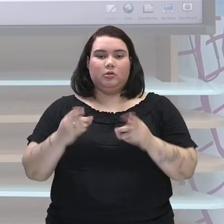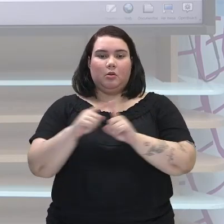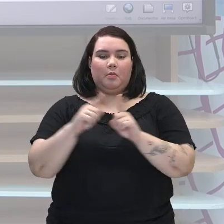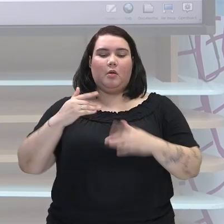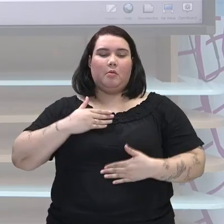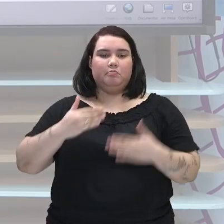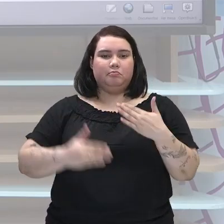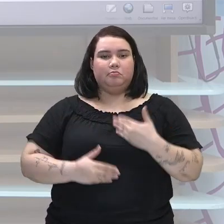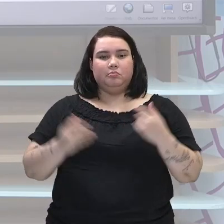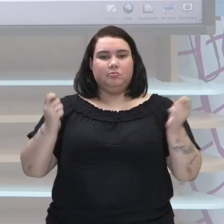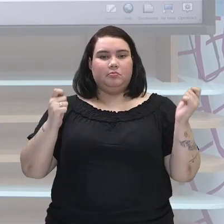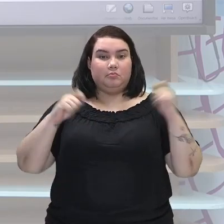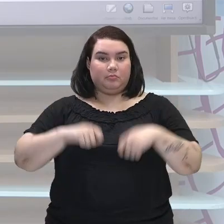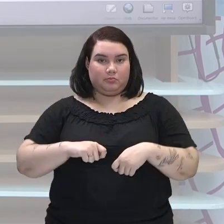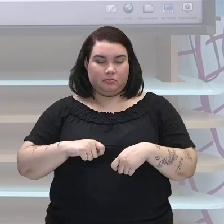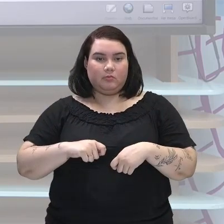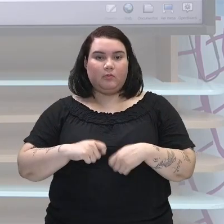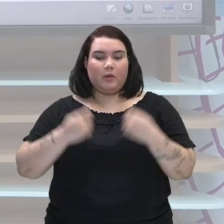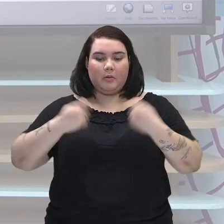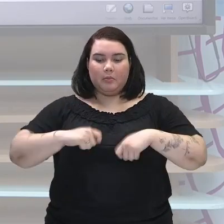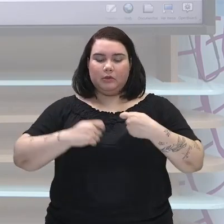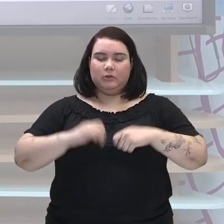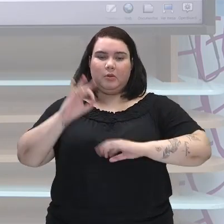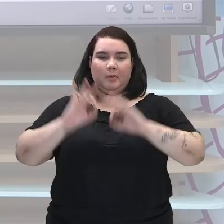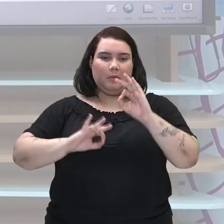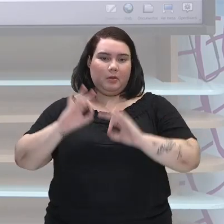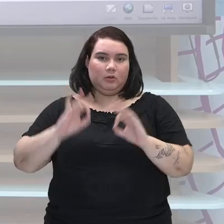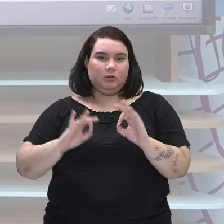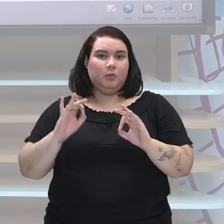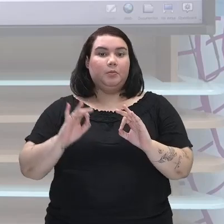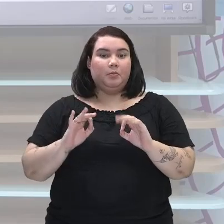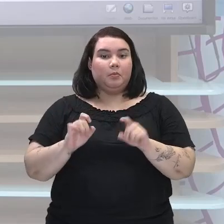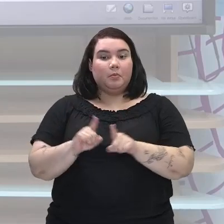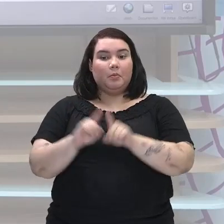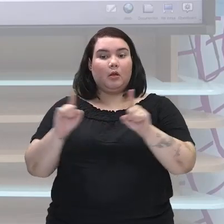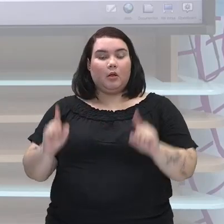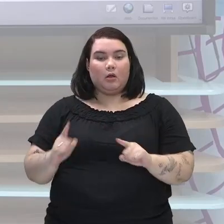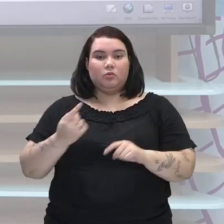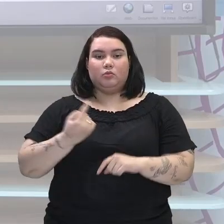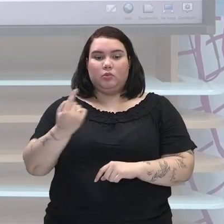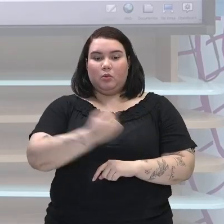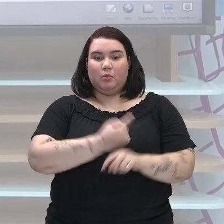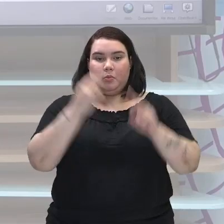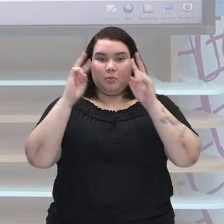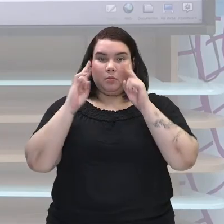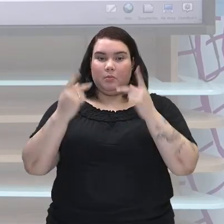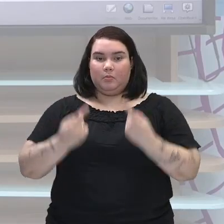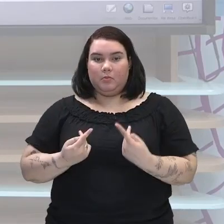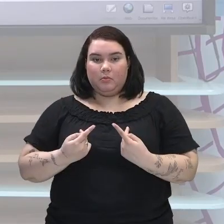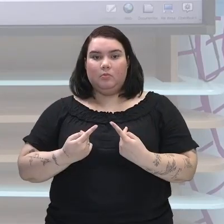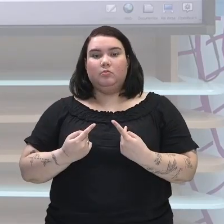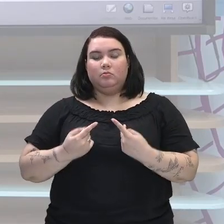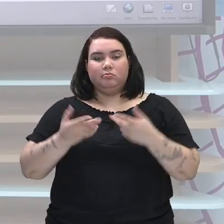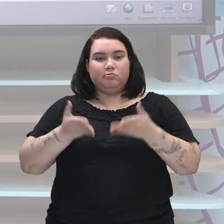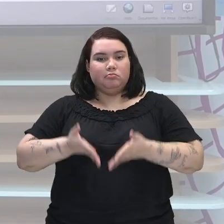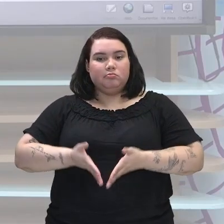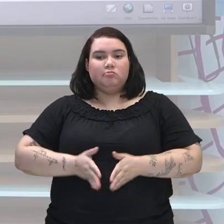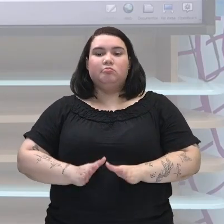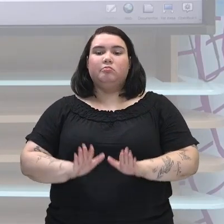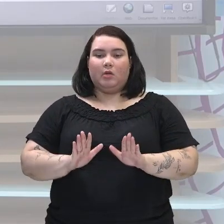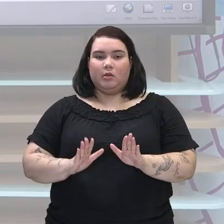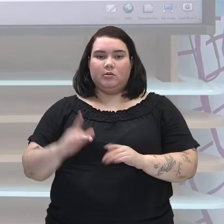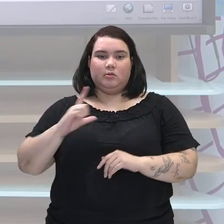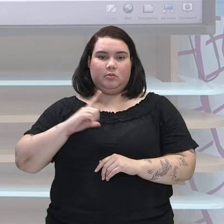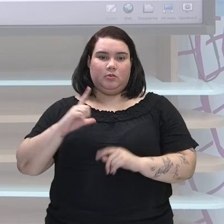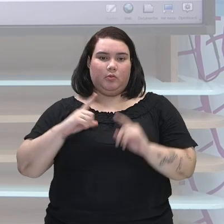né? Precisa de uma preparação, mas todos nós, seres humanos, nascemos